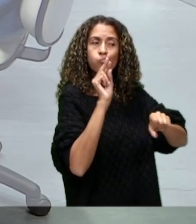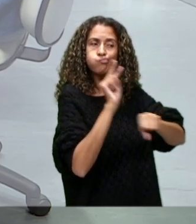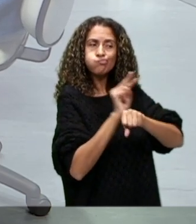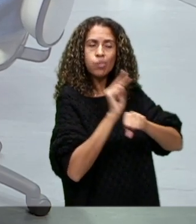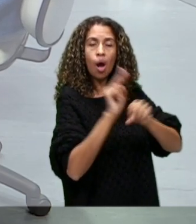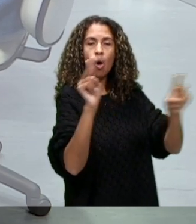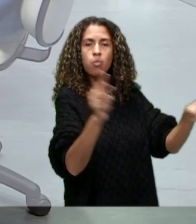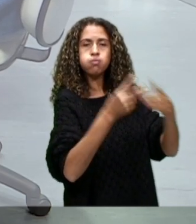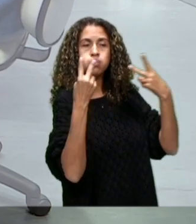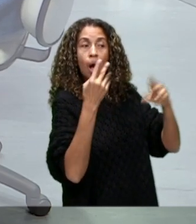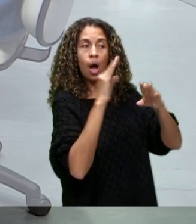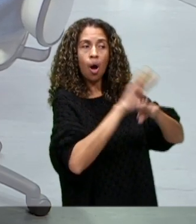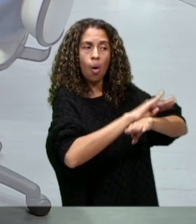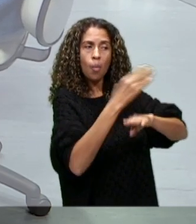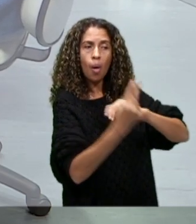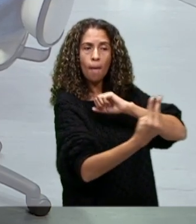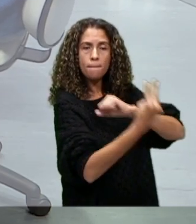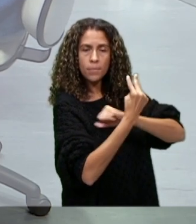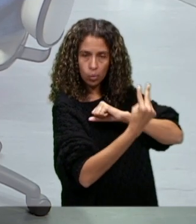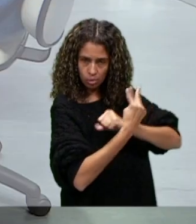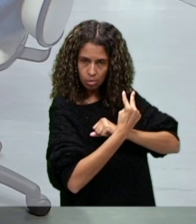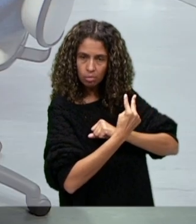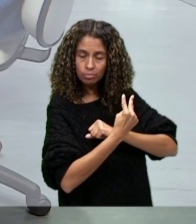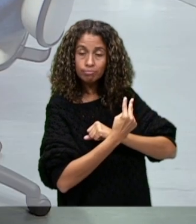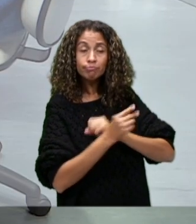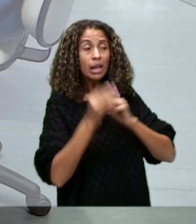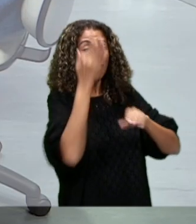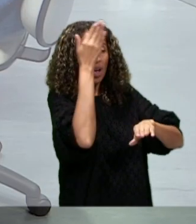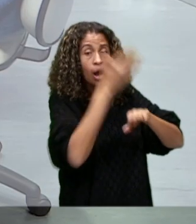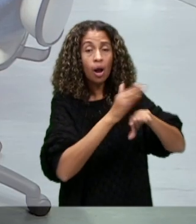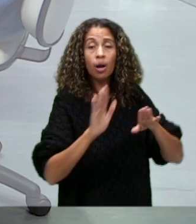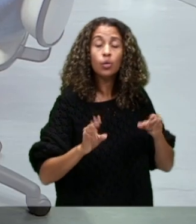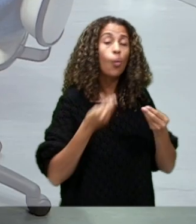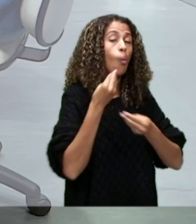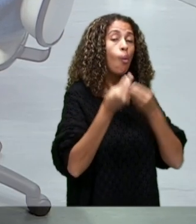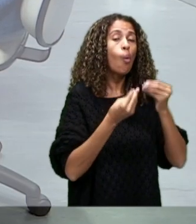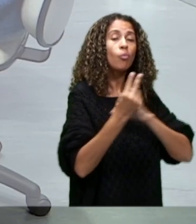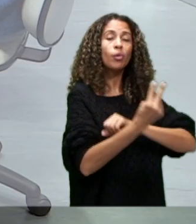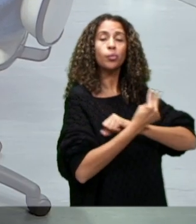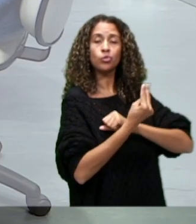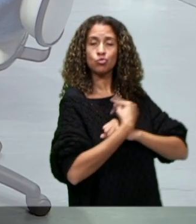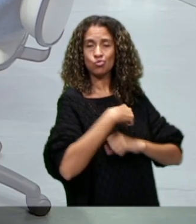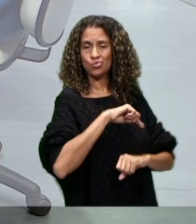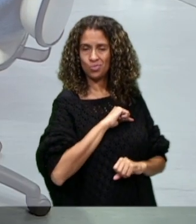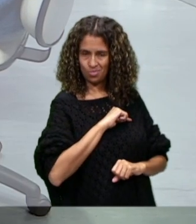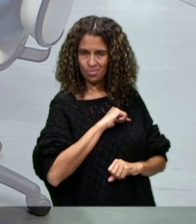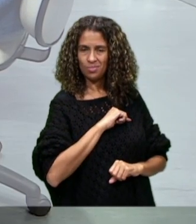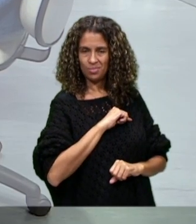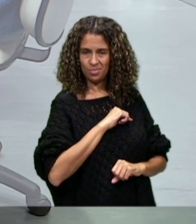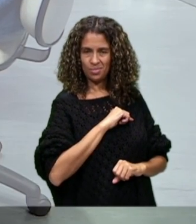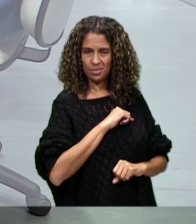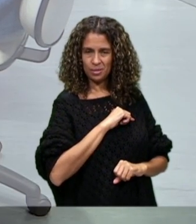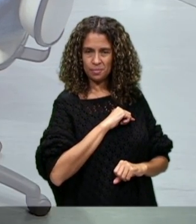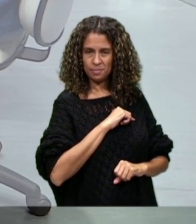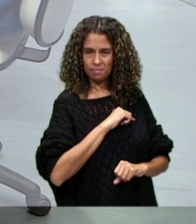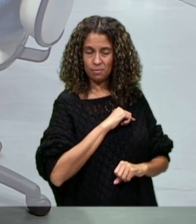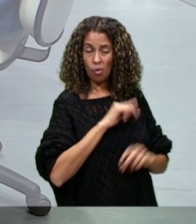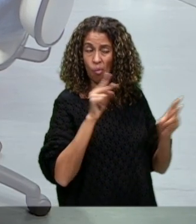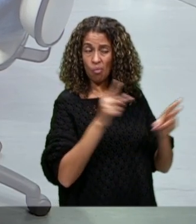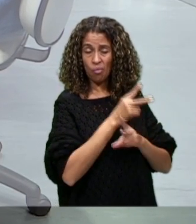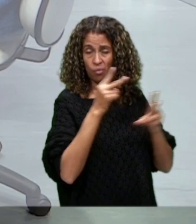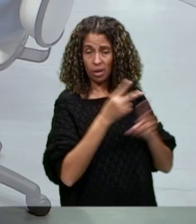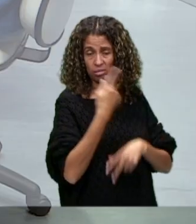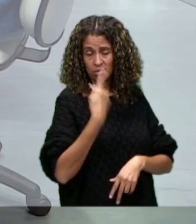vai reduzir a força do vento ali. Se você não tem aquele morro, quem que vai fazer essa contenção do vento às